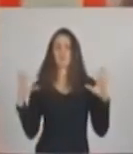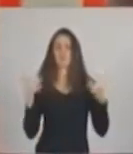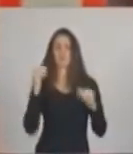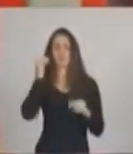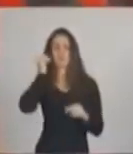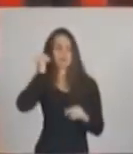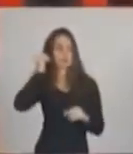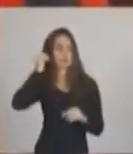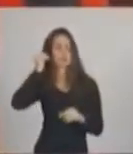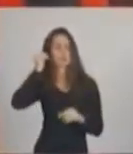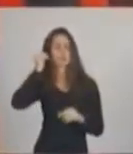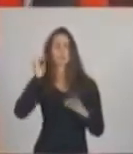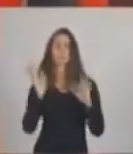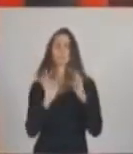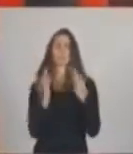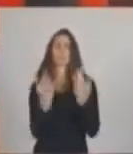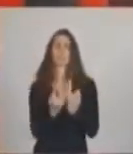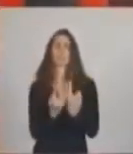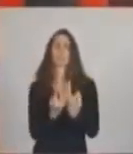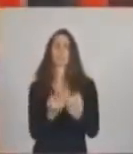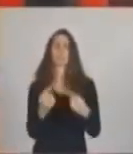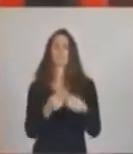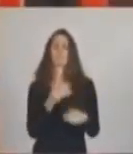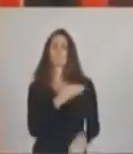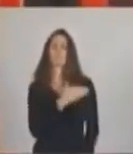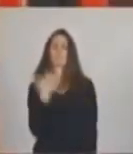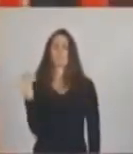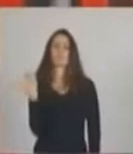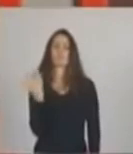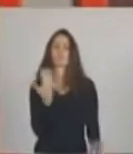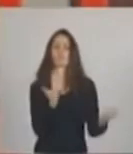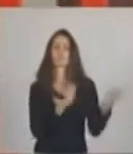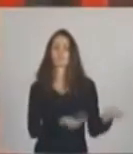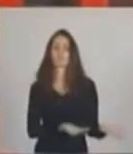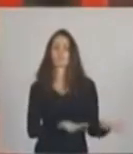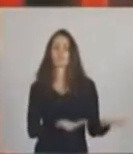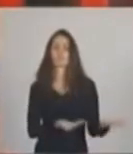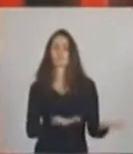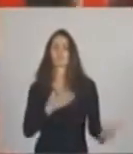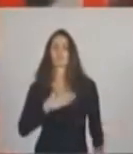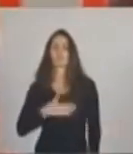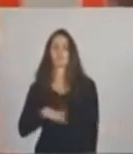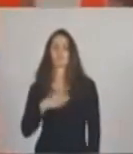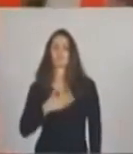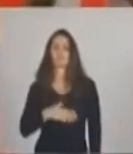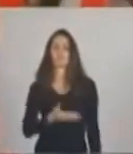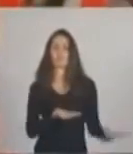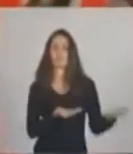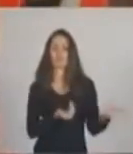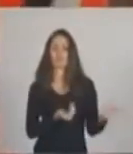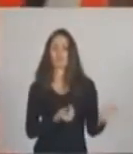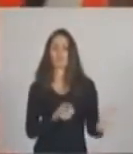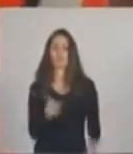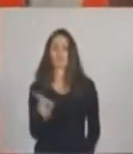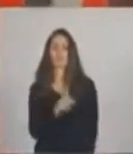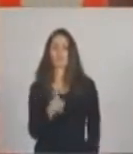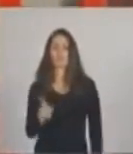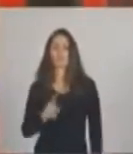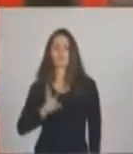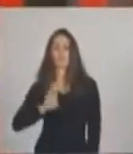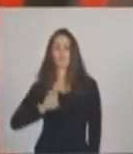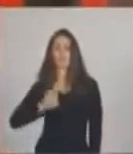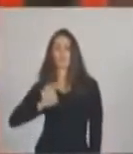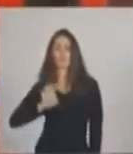parentes pela morte trágica e tão precoce da querida professora